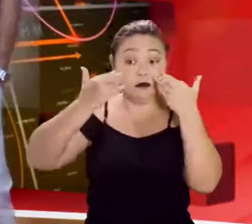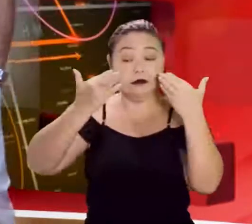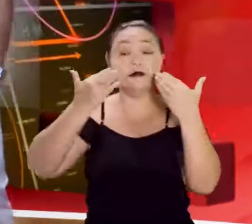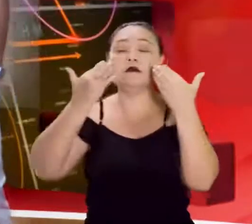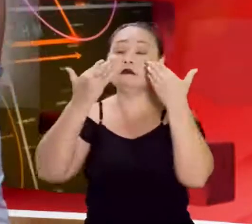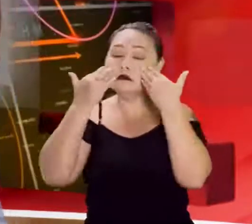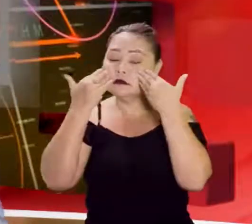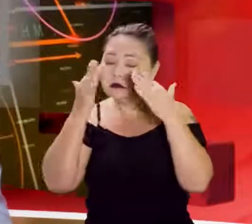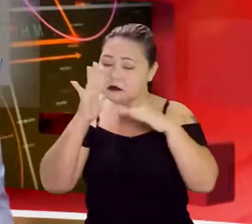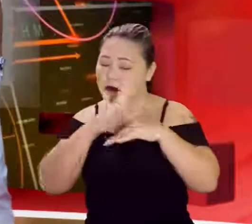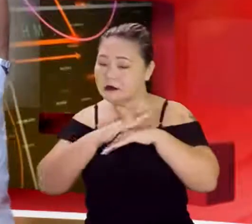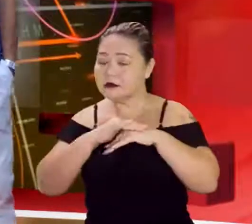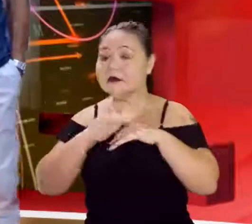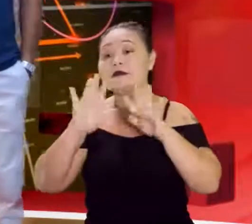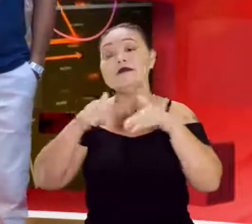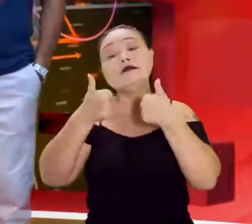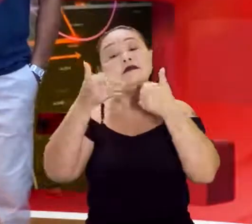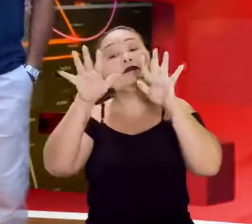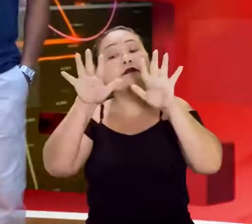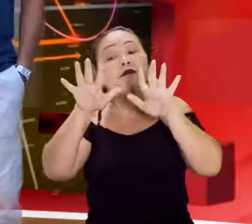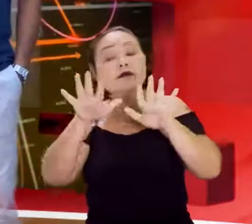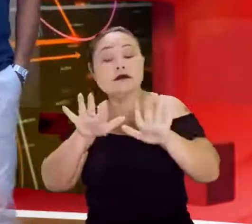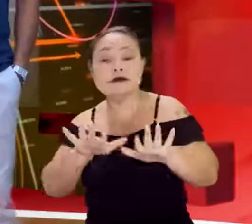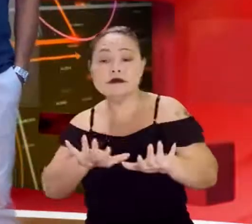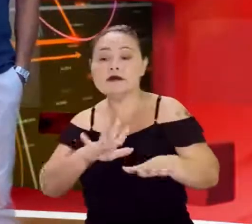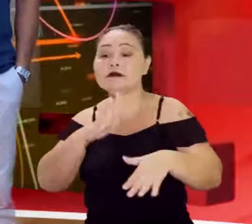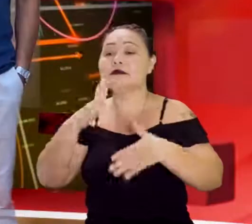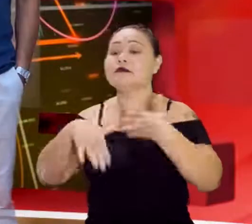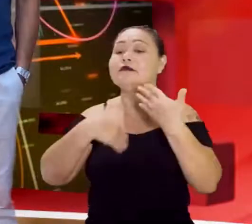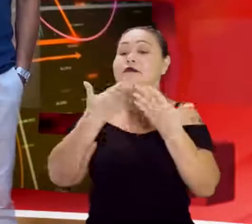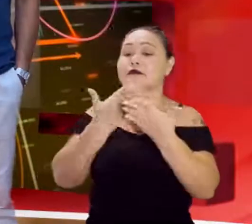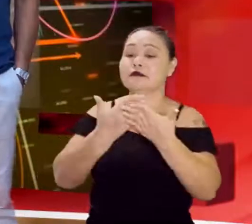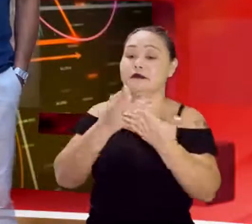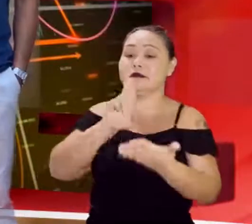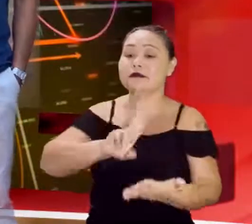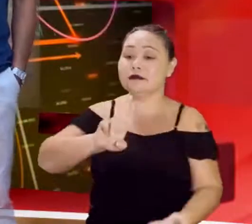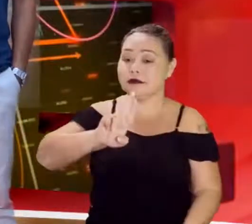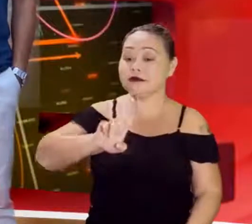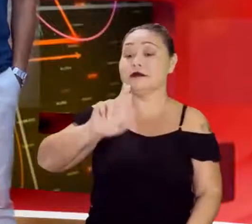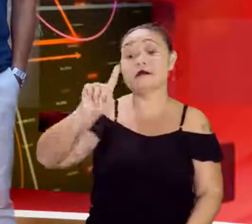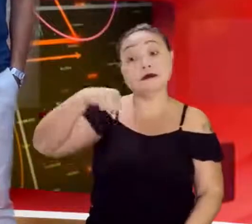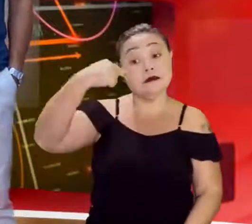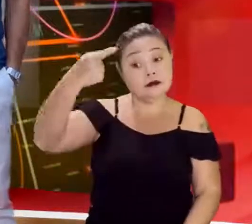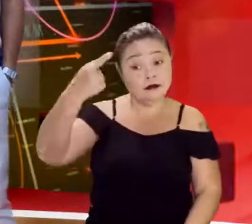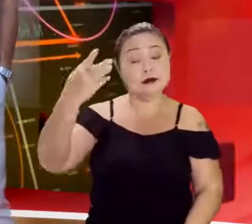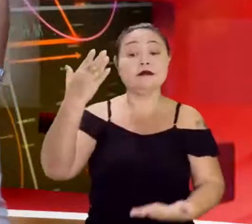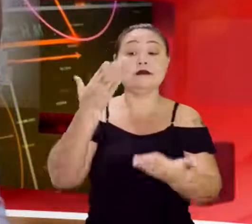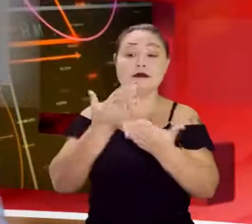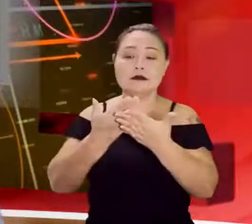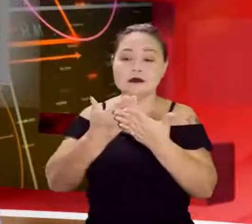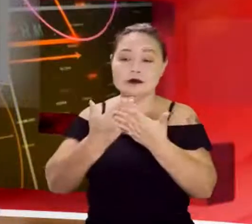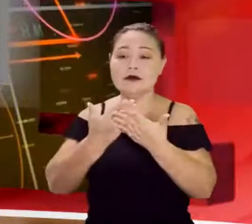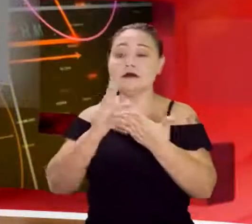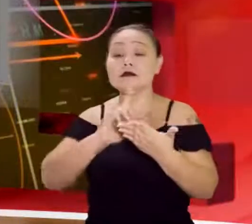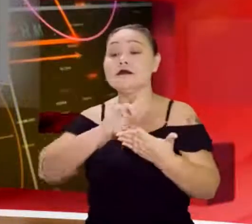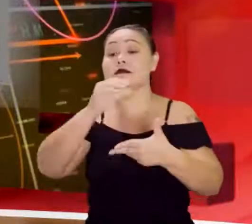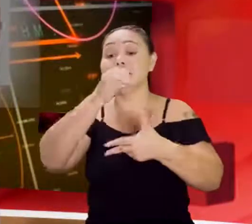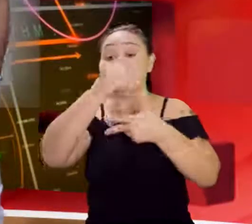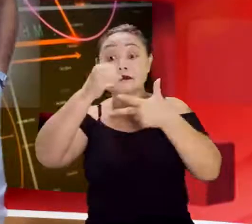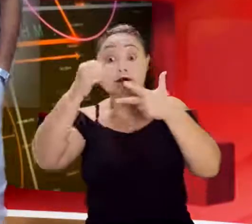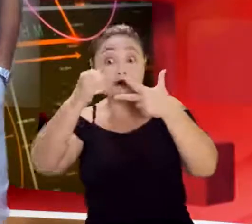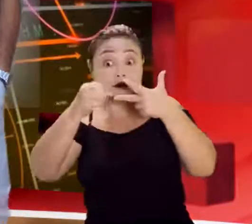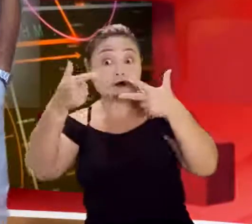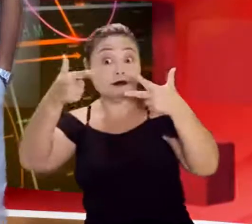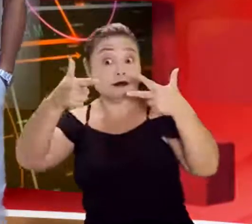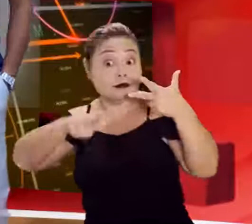mais carinho, né? Então, ficamos por aqui. Aula de aplicações. A próxima aula já vem numa pegada do